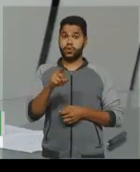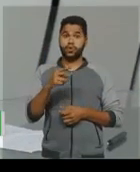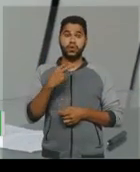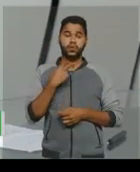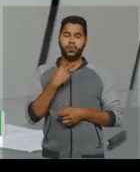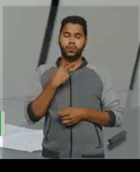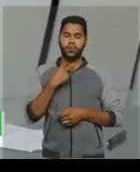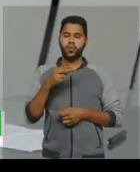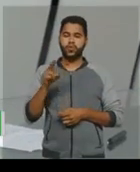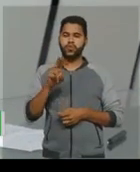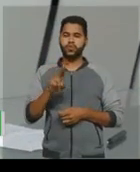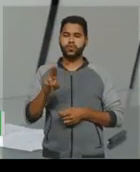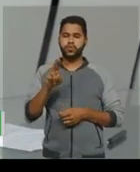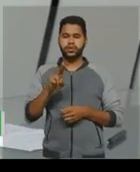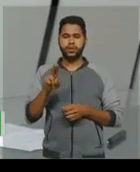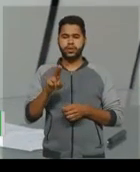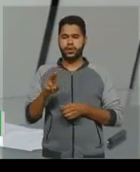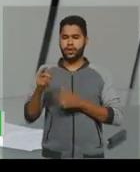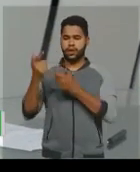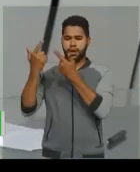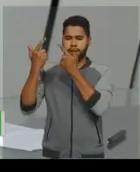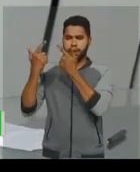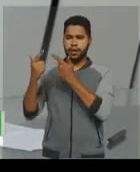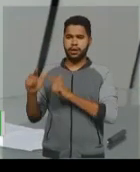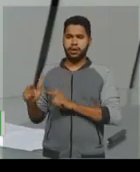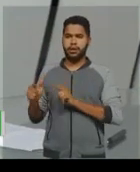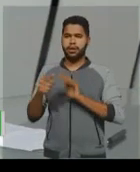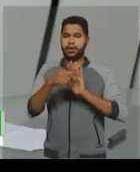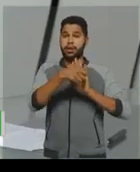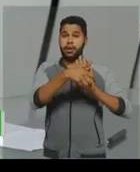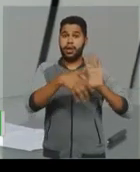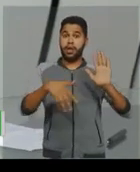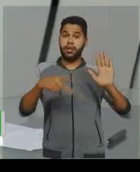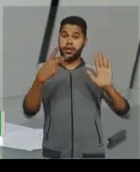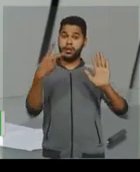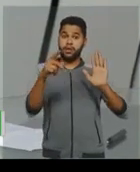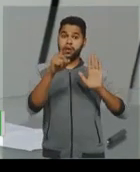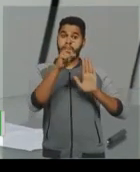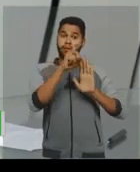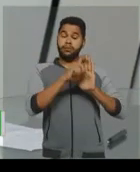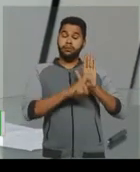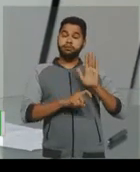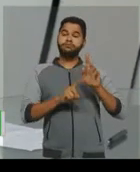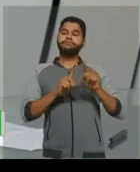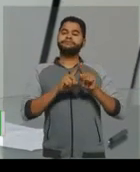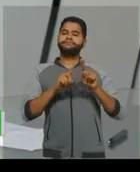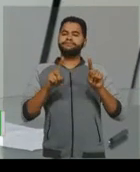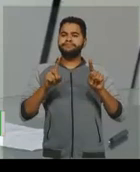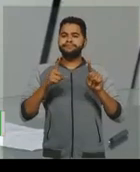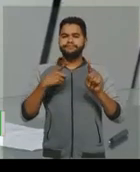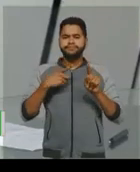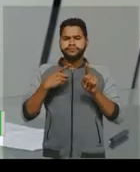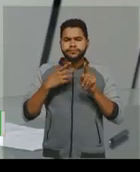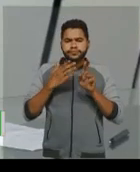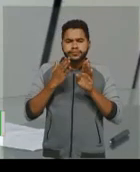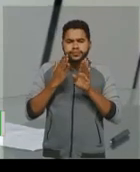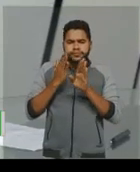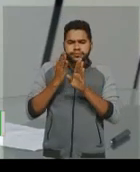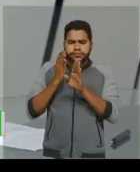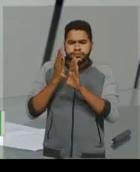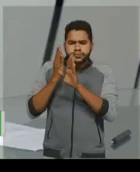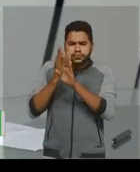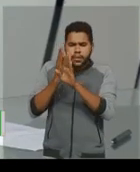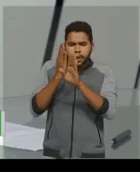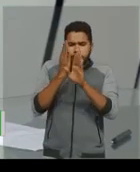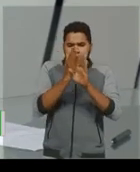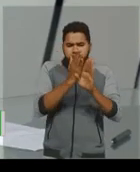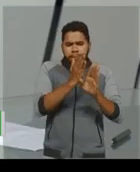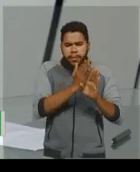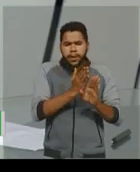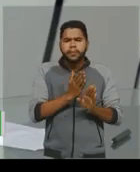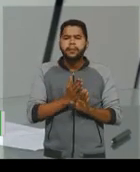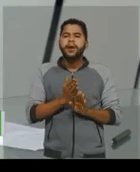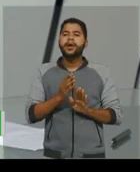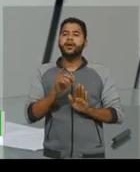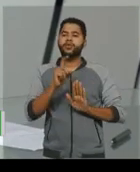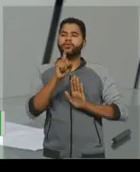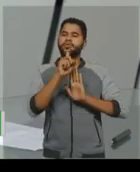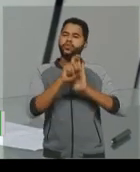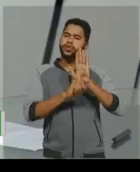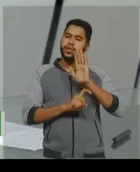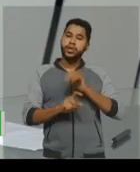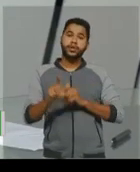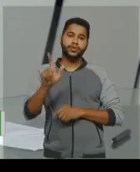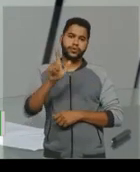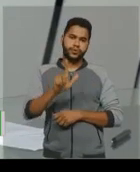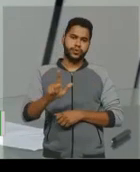usar as figuras de linguagem na sua redação, mas você vai encontrá-las nos textos